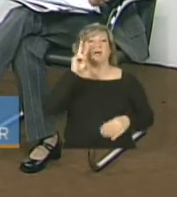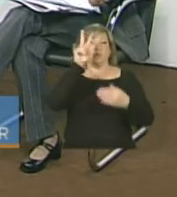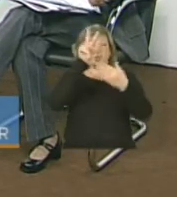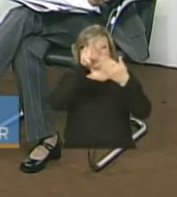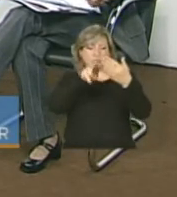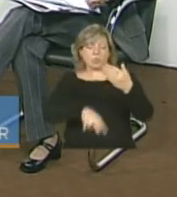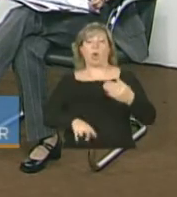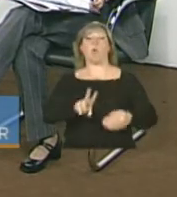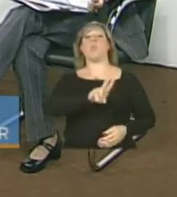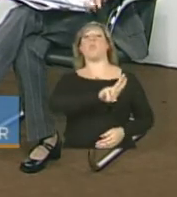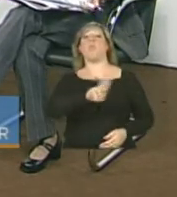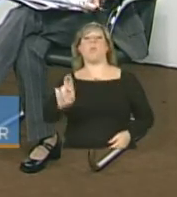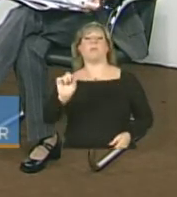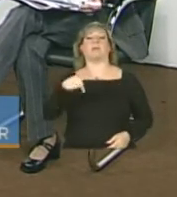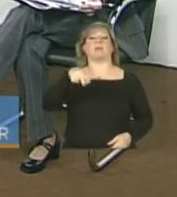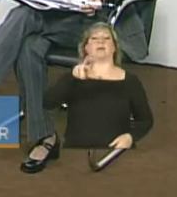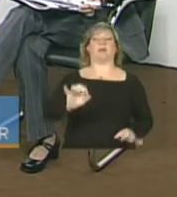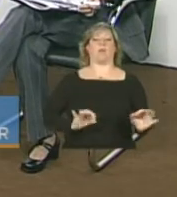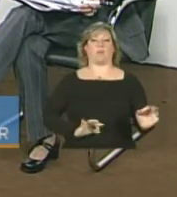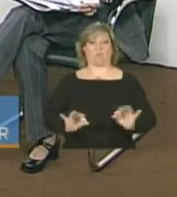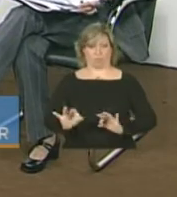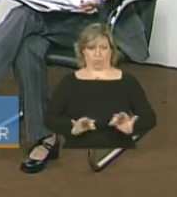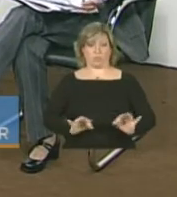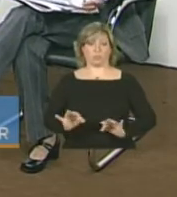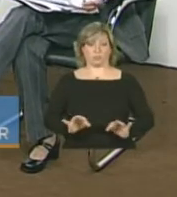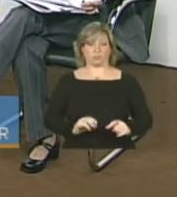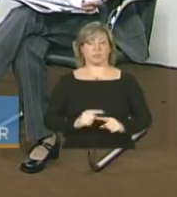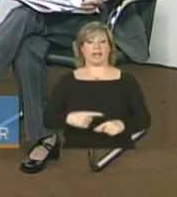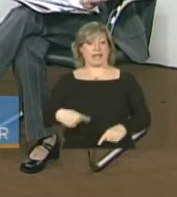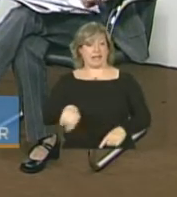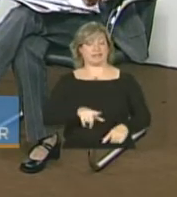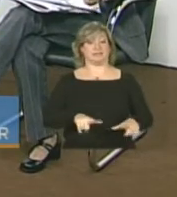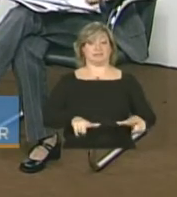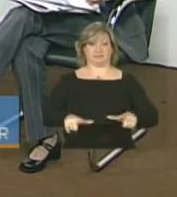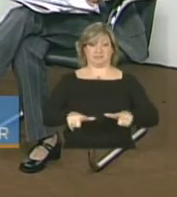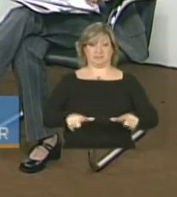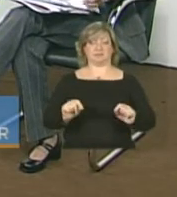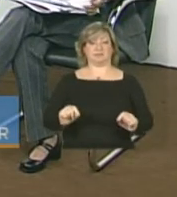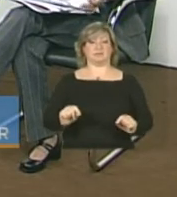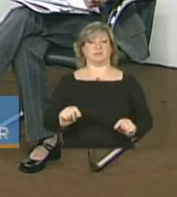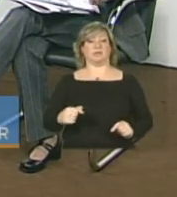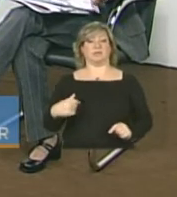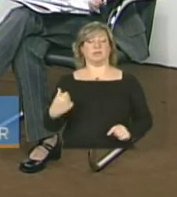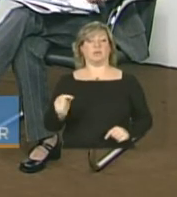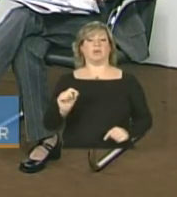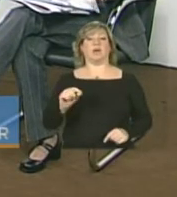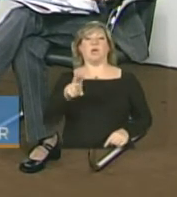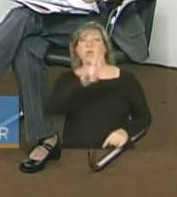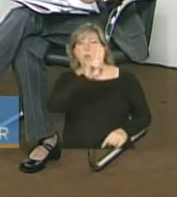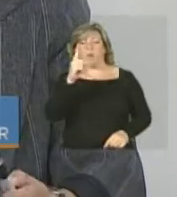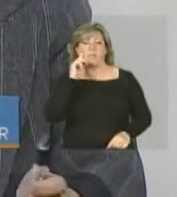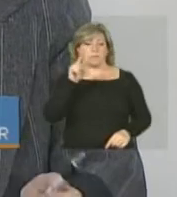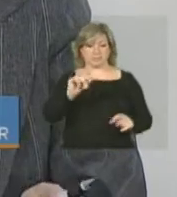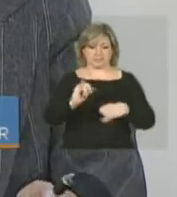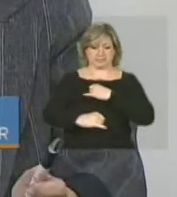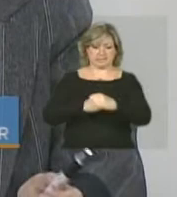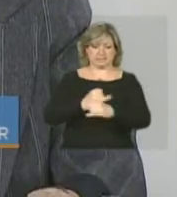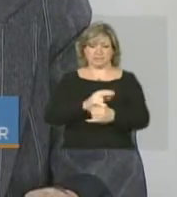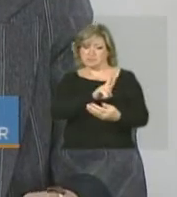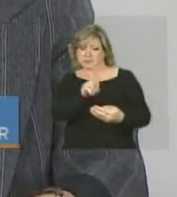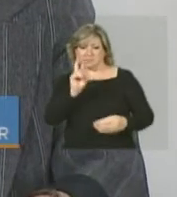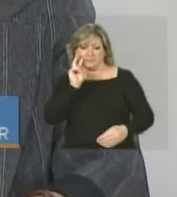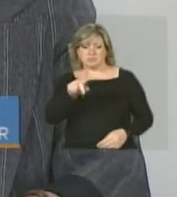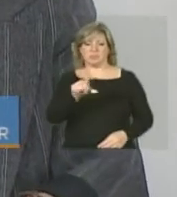quem organiza, porque são autogestionárias essas atividades. Então, aparece o nome de quem organiza, da organização,